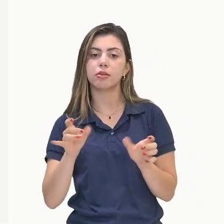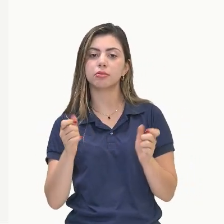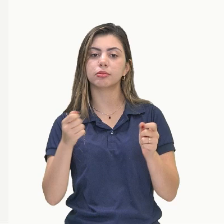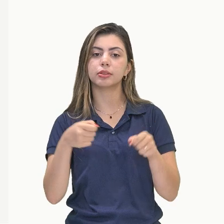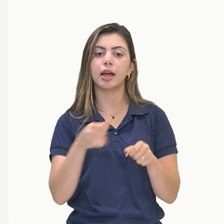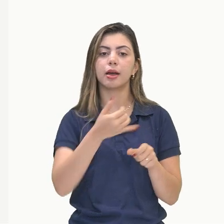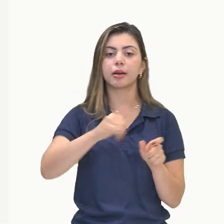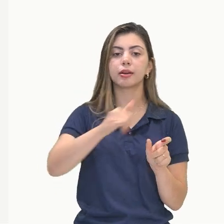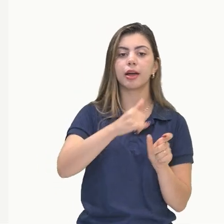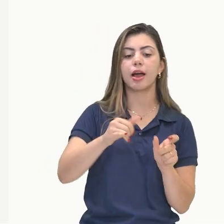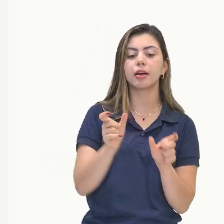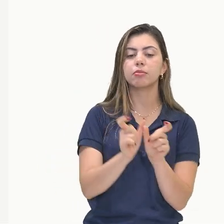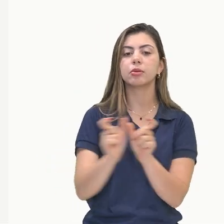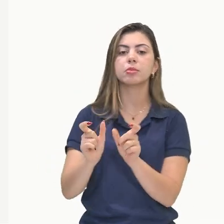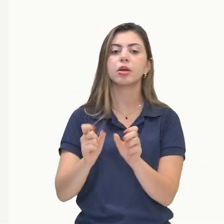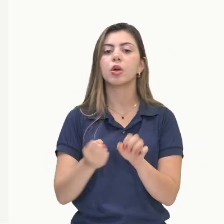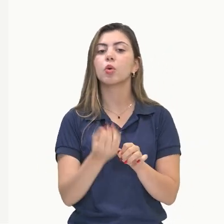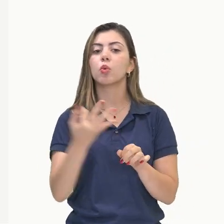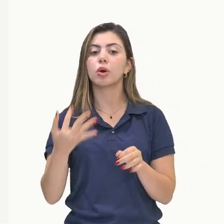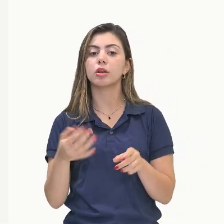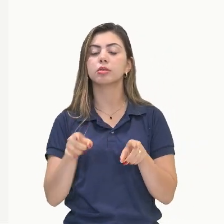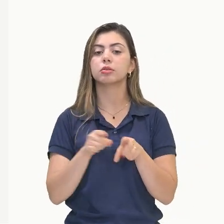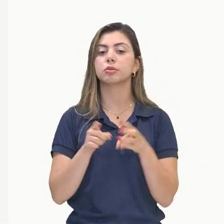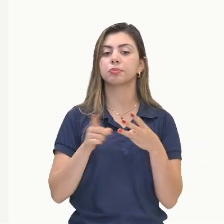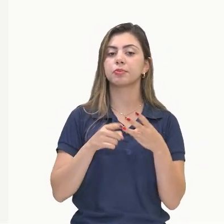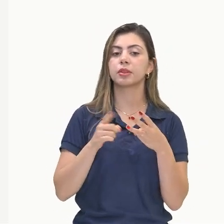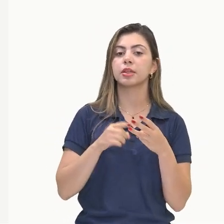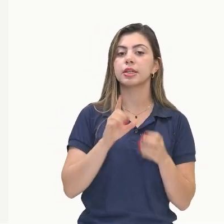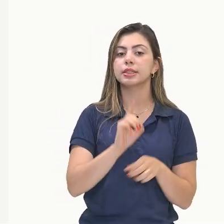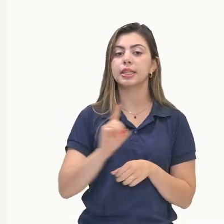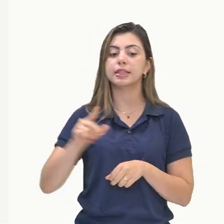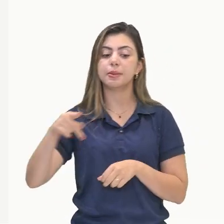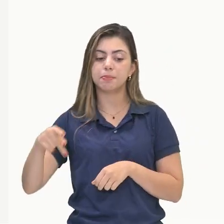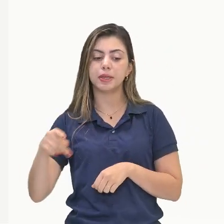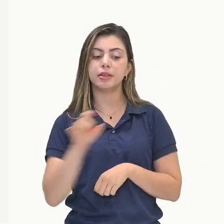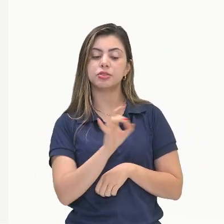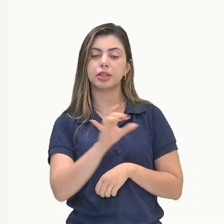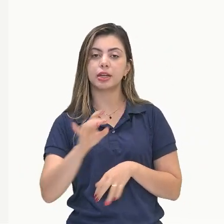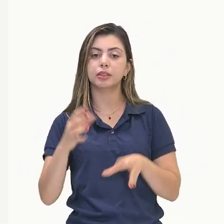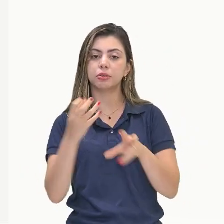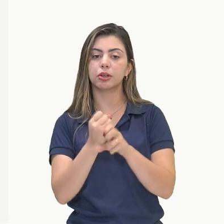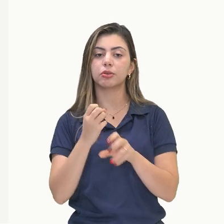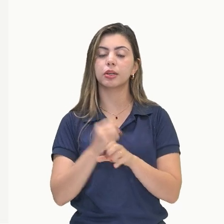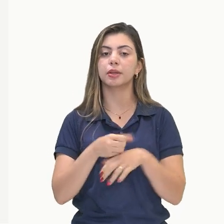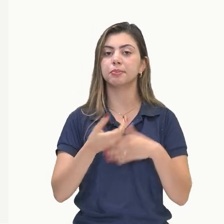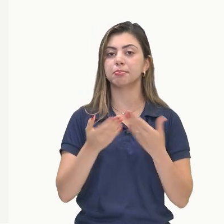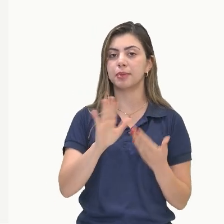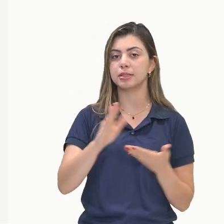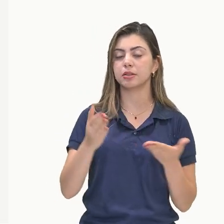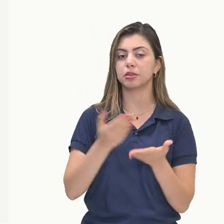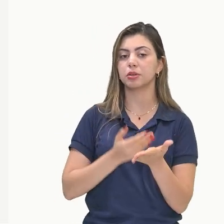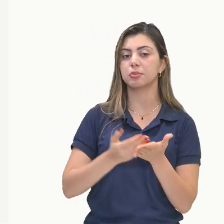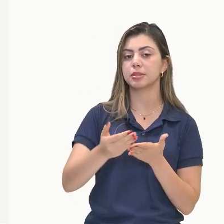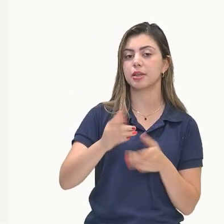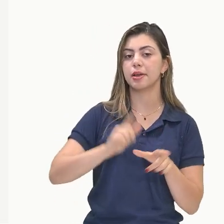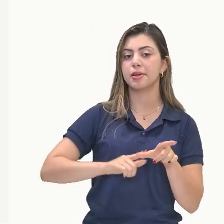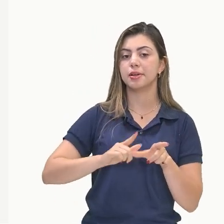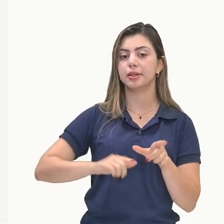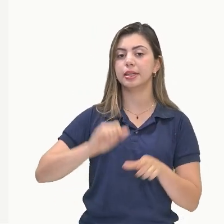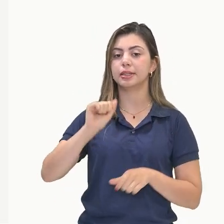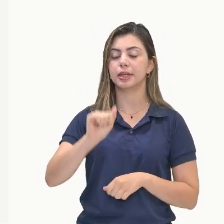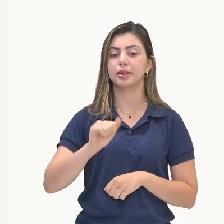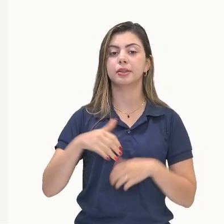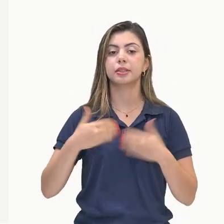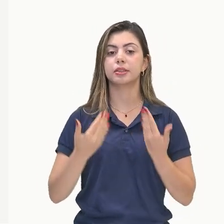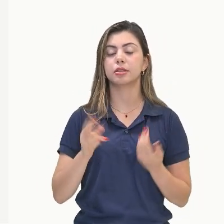vamos lá, passo a passo, pela primeira, né, pela letra A, que é a capacitância equivalente. Então eu vou